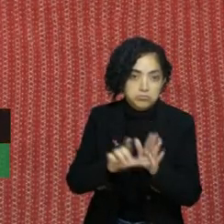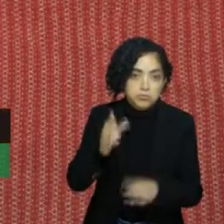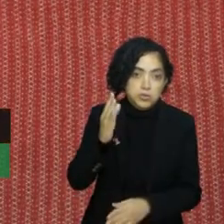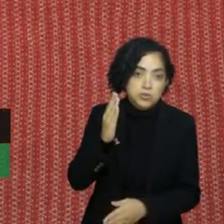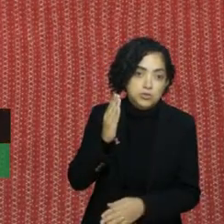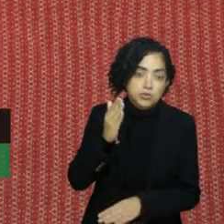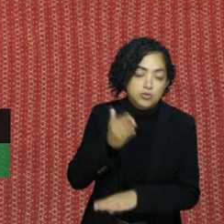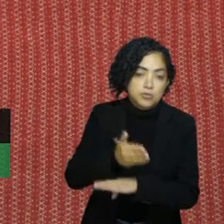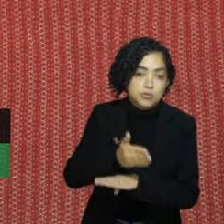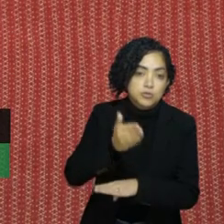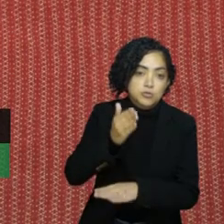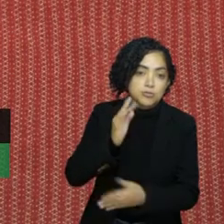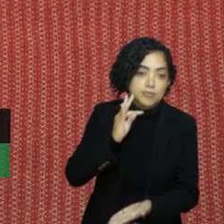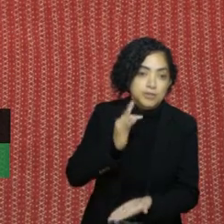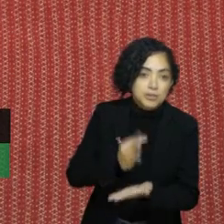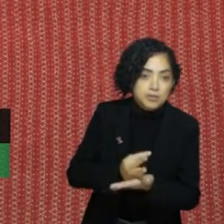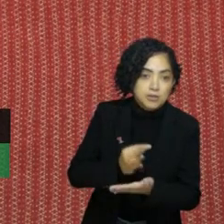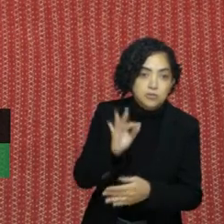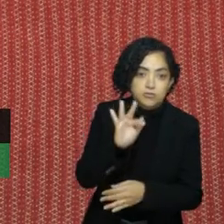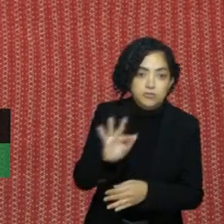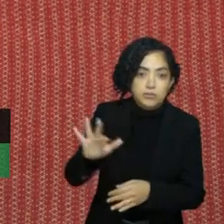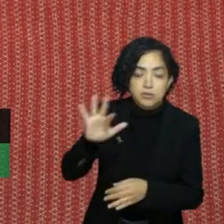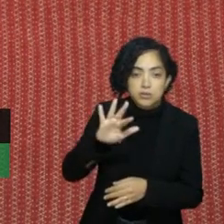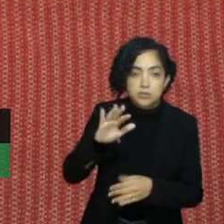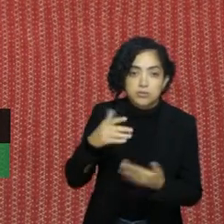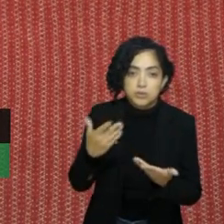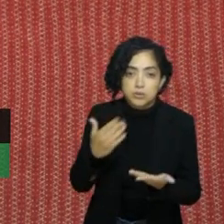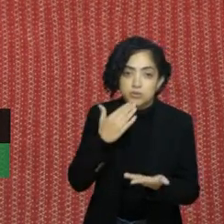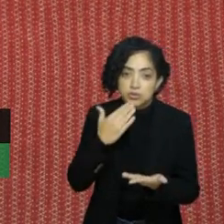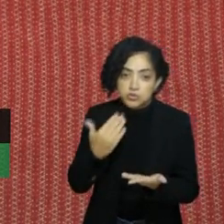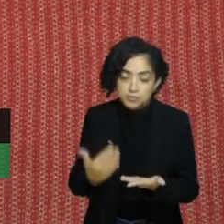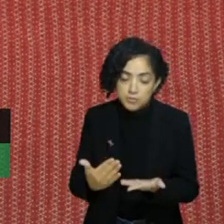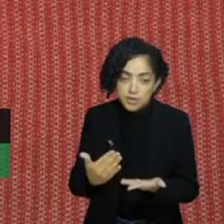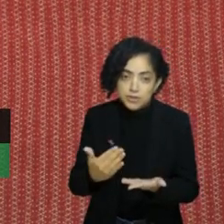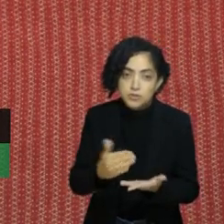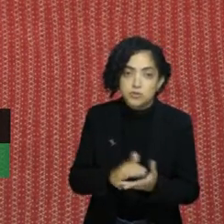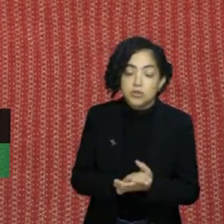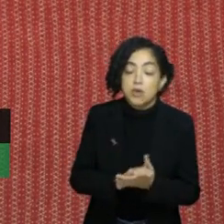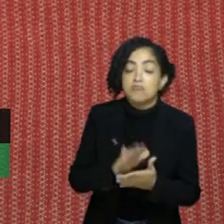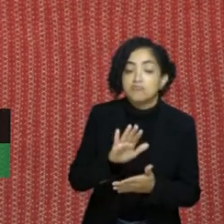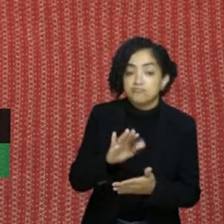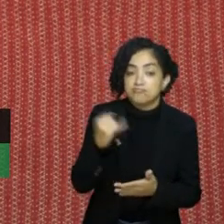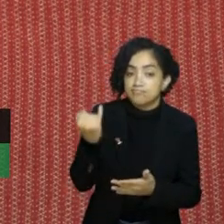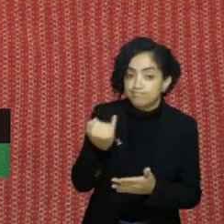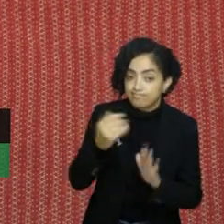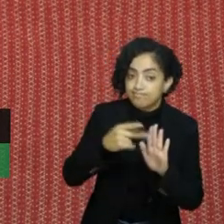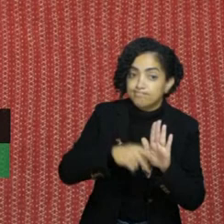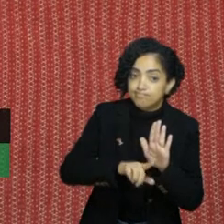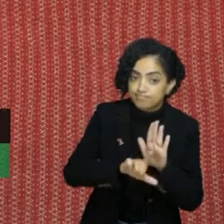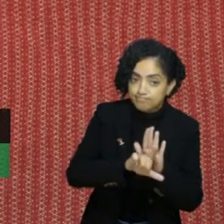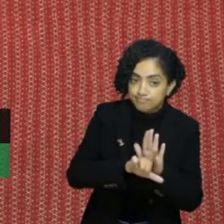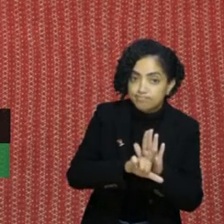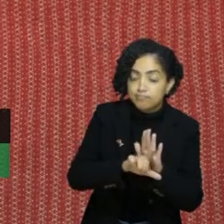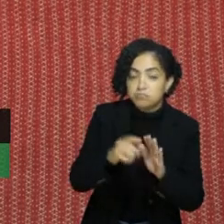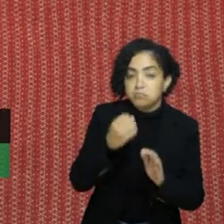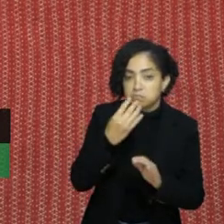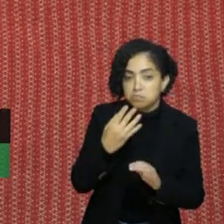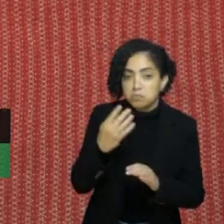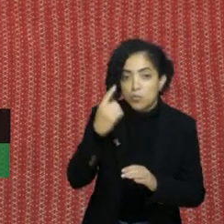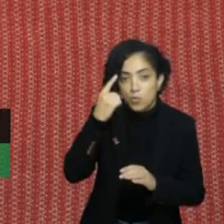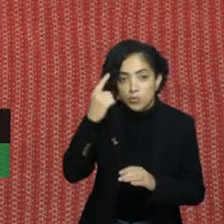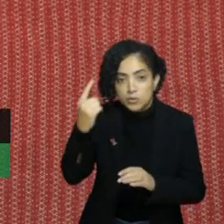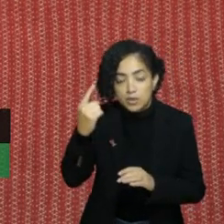federais, portanto, a gente pede... Apesar da importância do projeto, apesar de ser uma boa ideia, de ser do